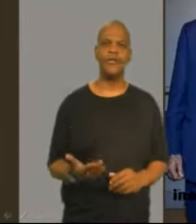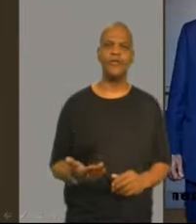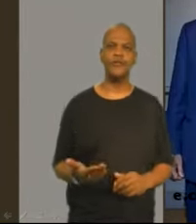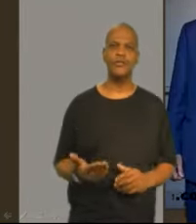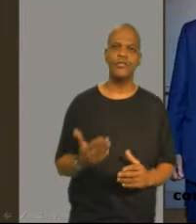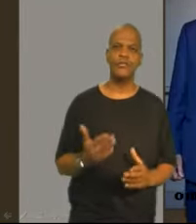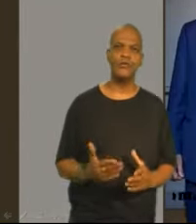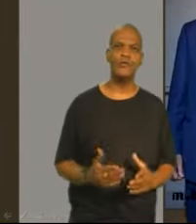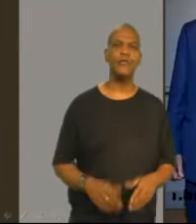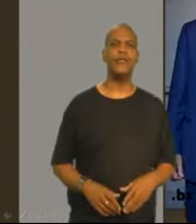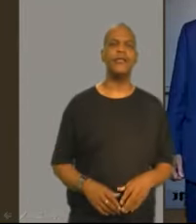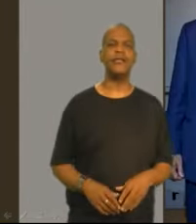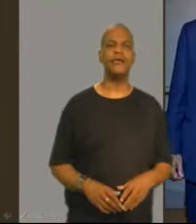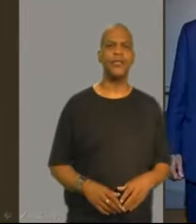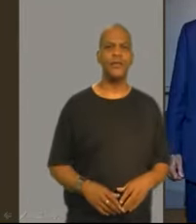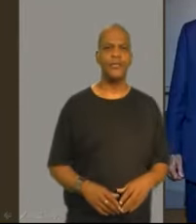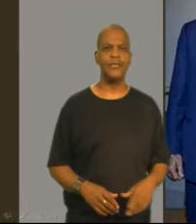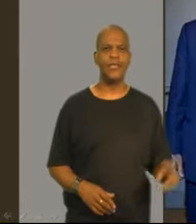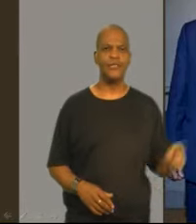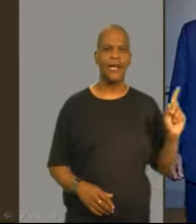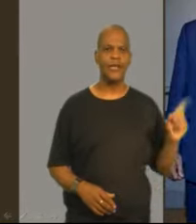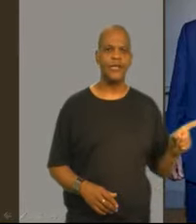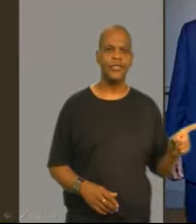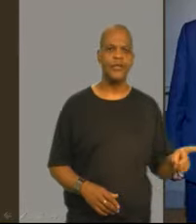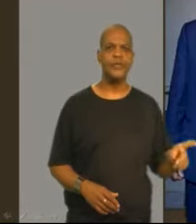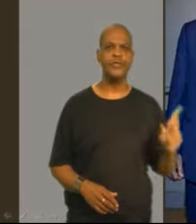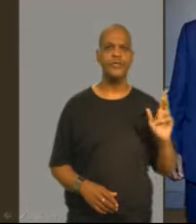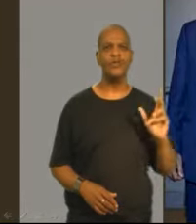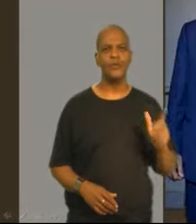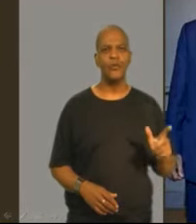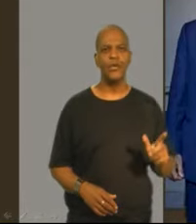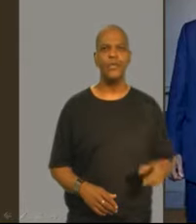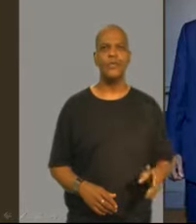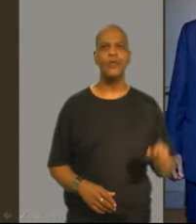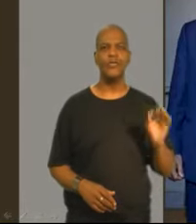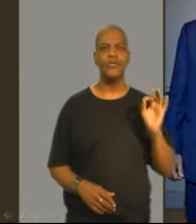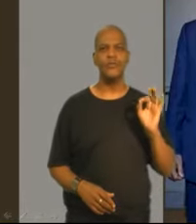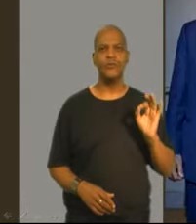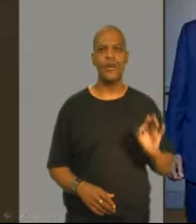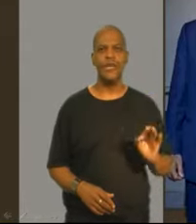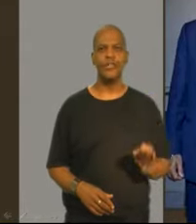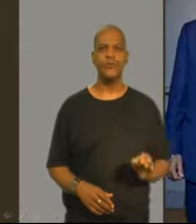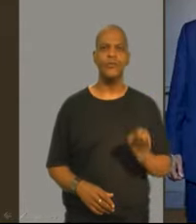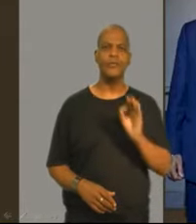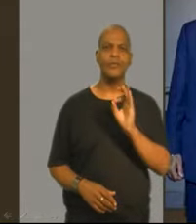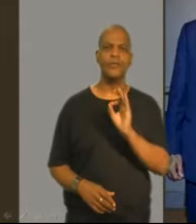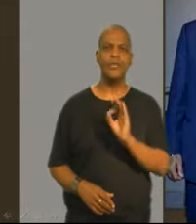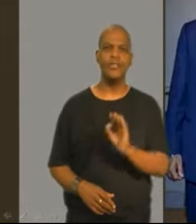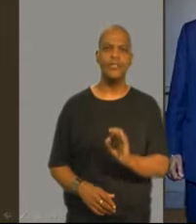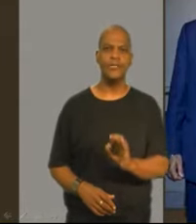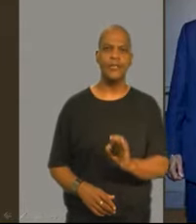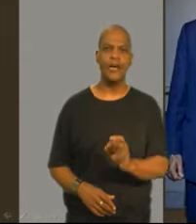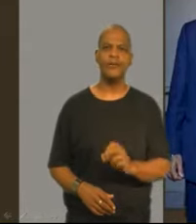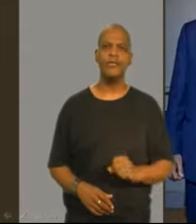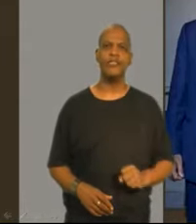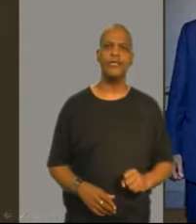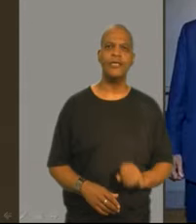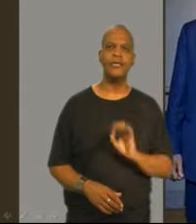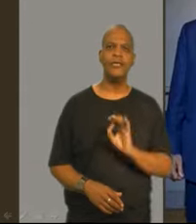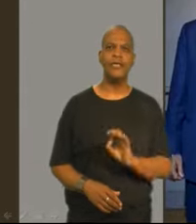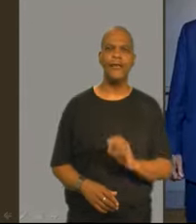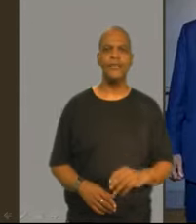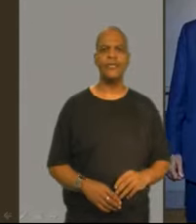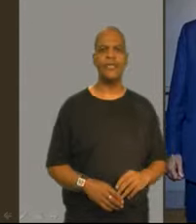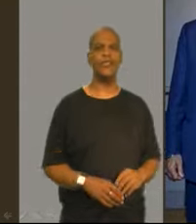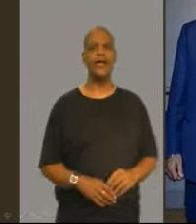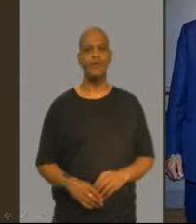dos presidentes do G5. Então eu tenho o presidente da Índia, o presidente Lula, o presidente do México, o presidente Li Jintao da